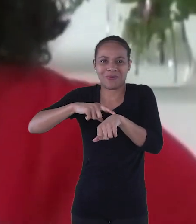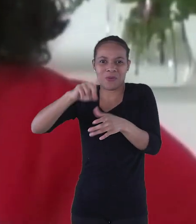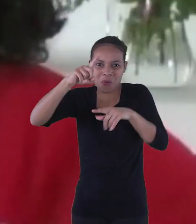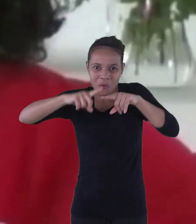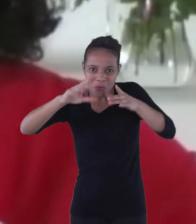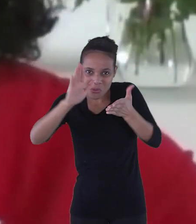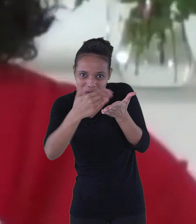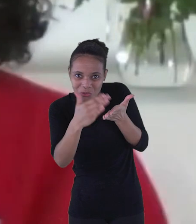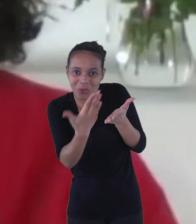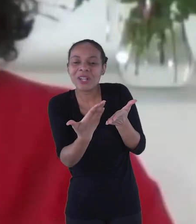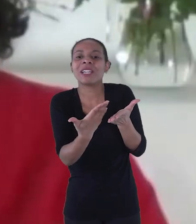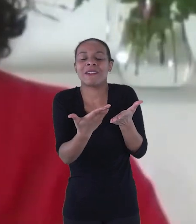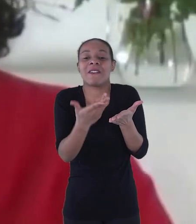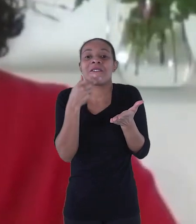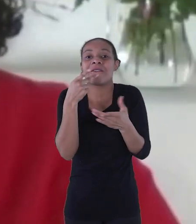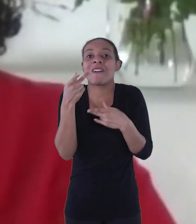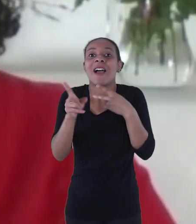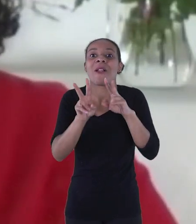fala